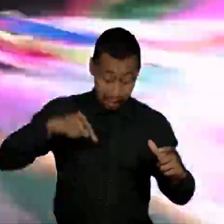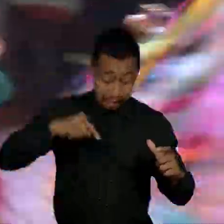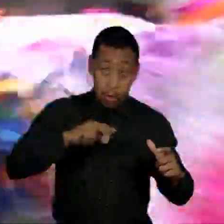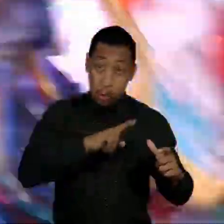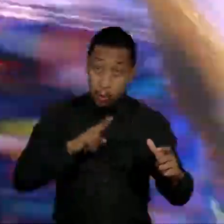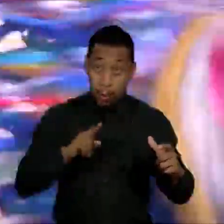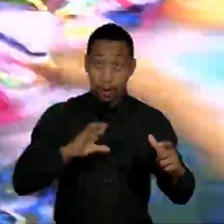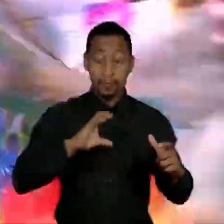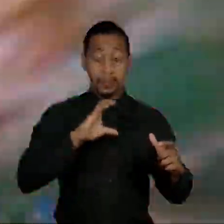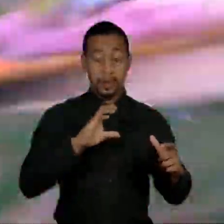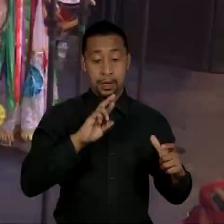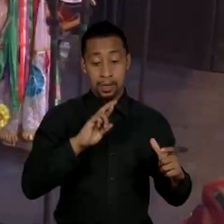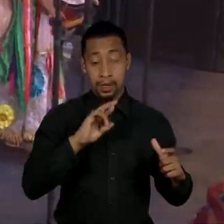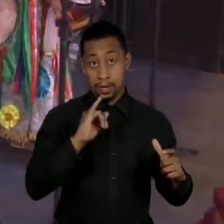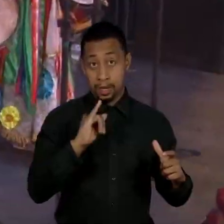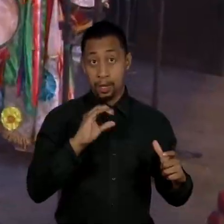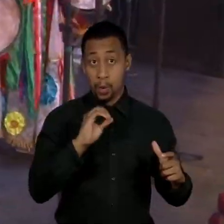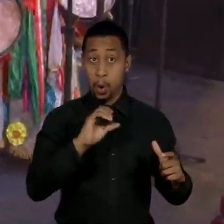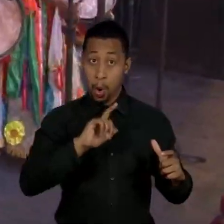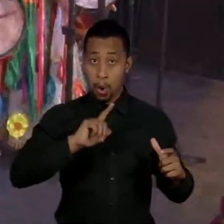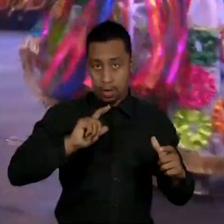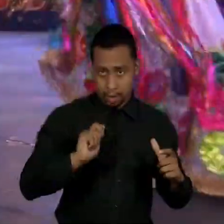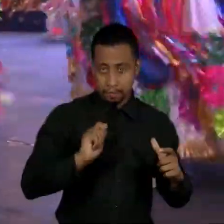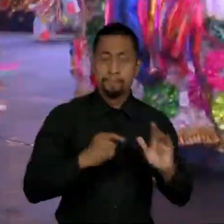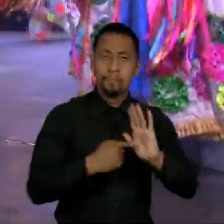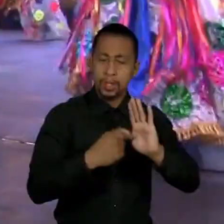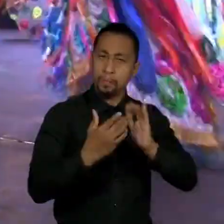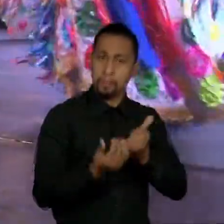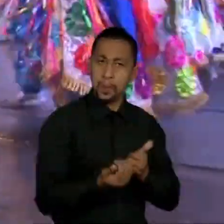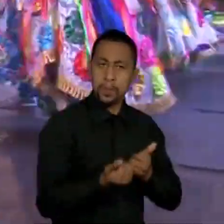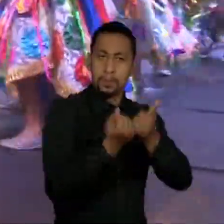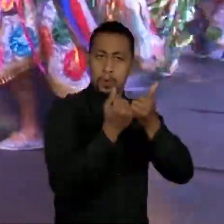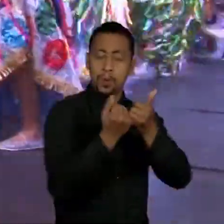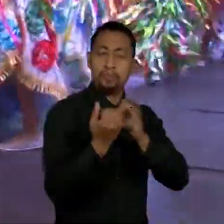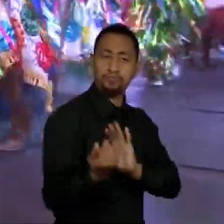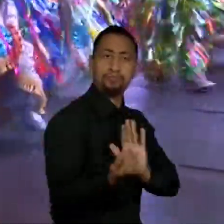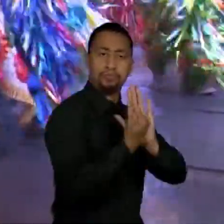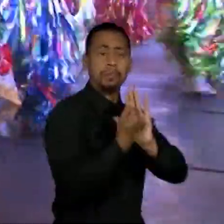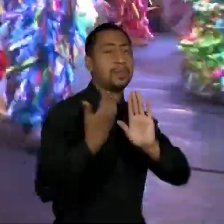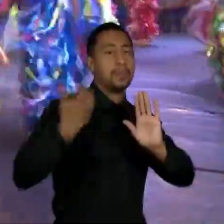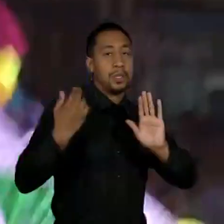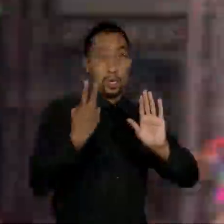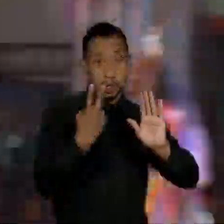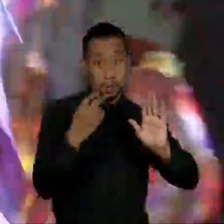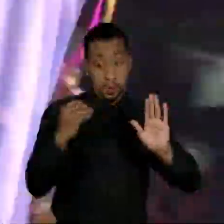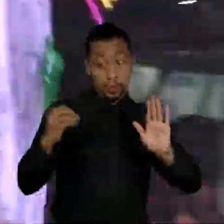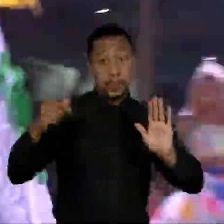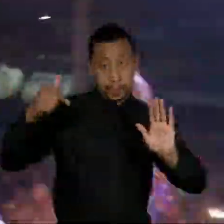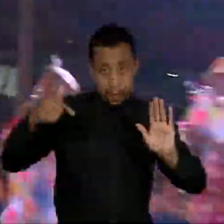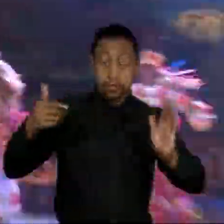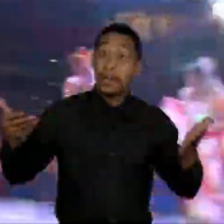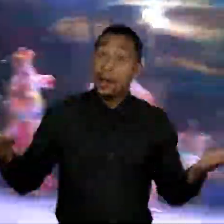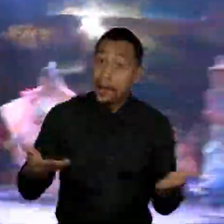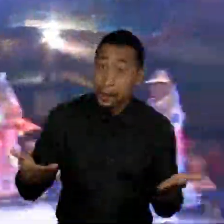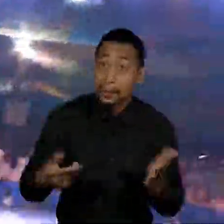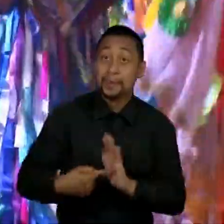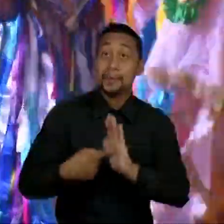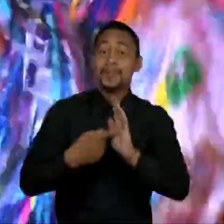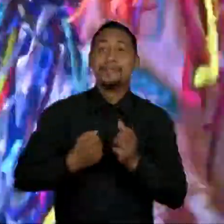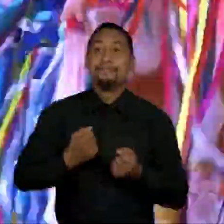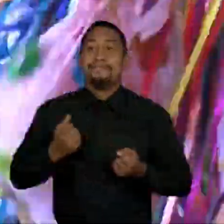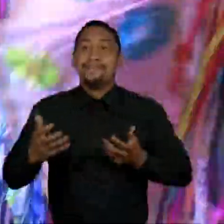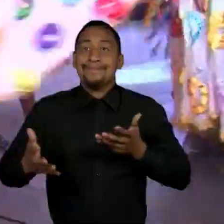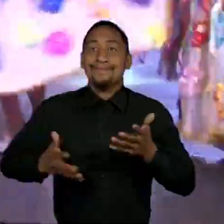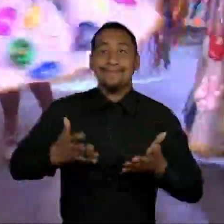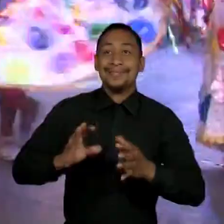brasileiro desde 2007. A dança dos povos escravizados hoje embala a liberdade de expressão